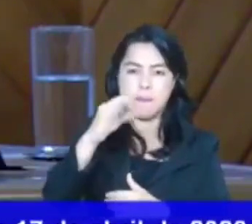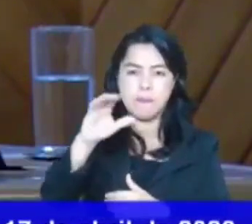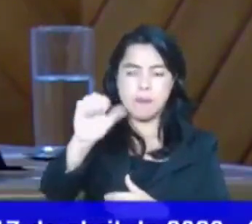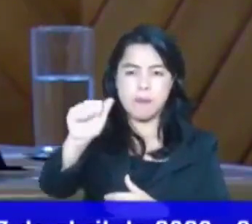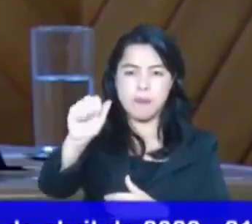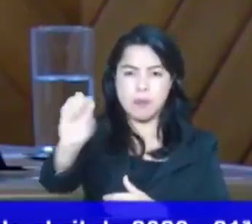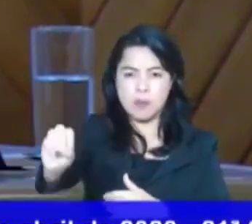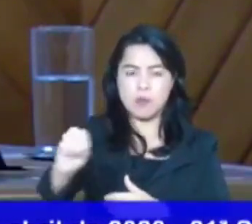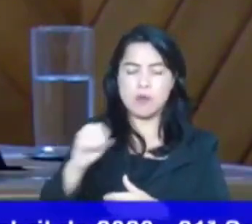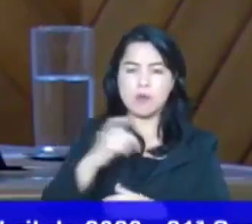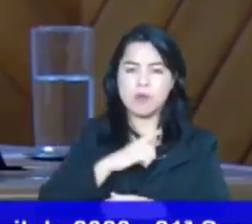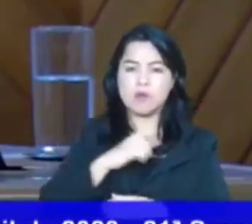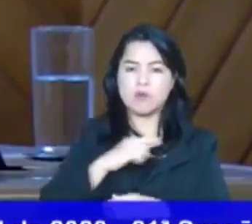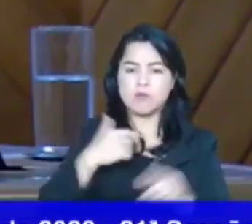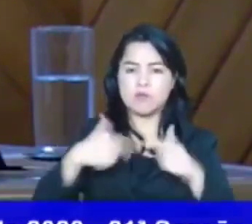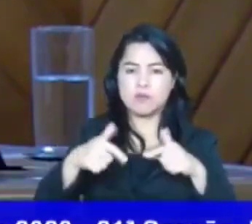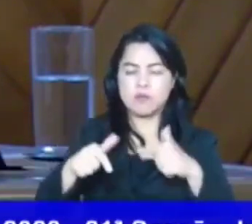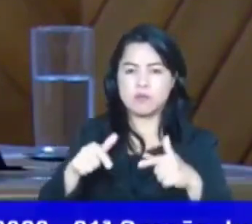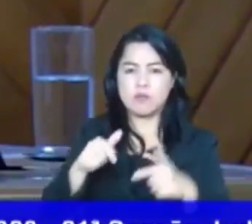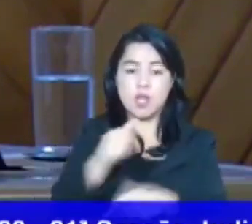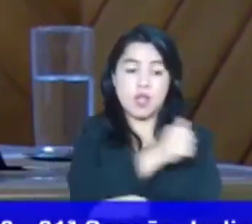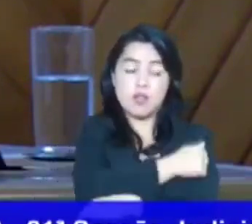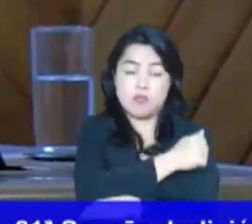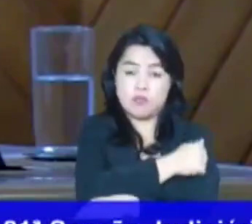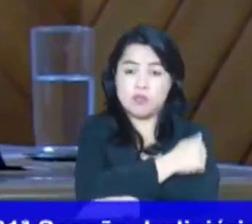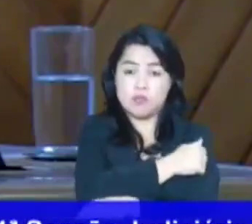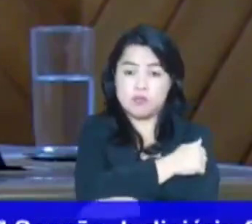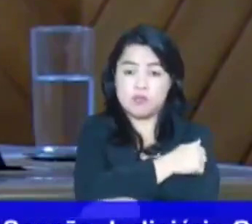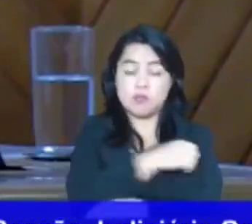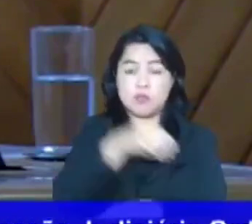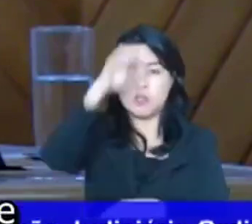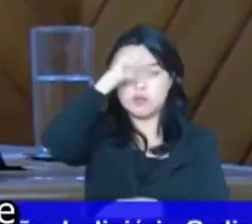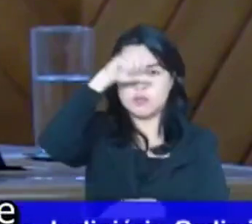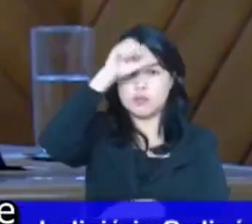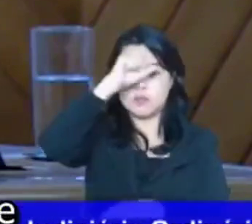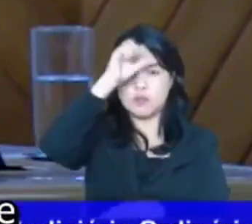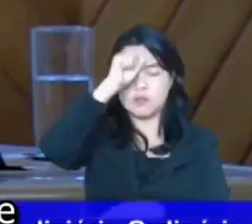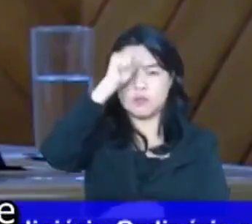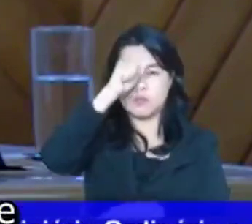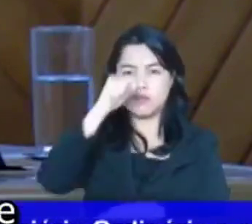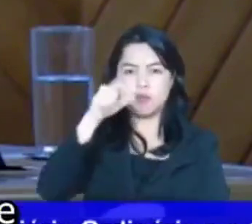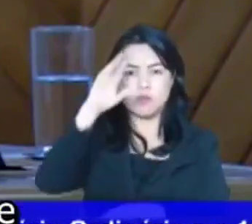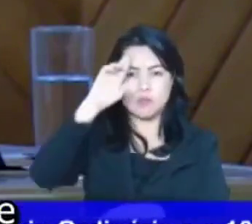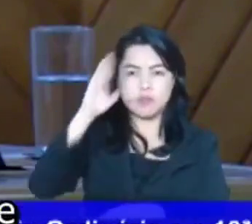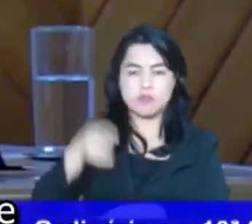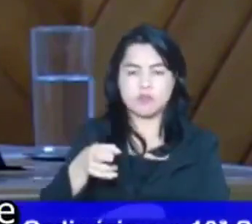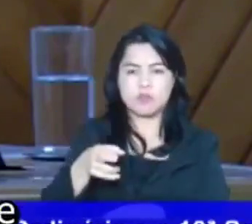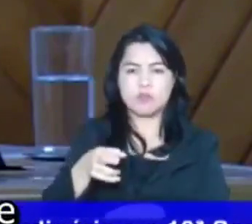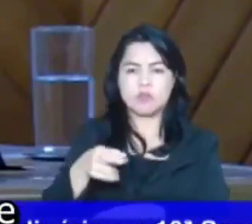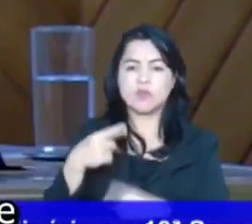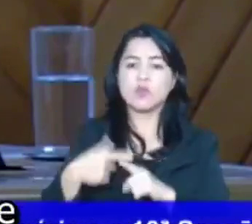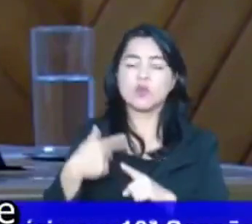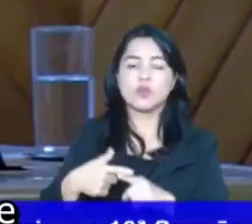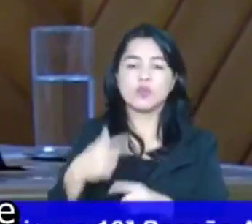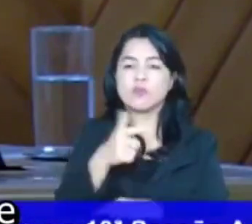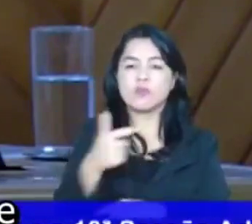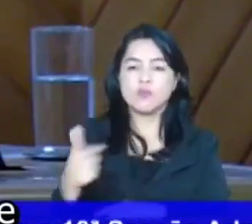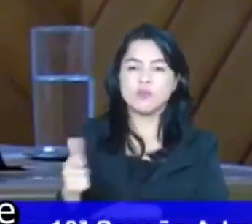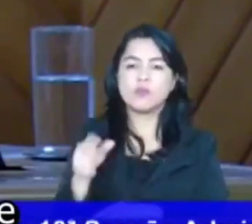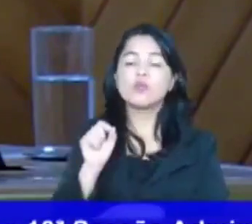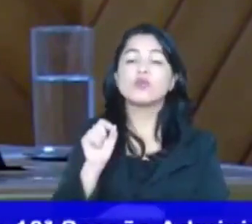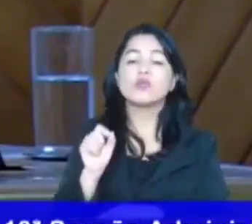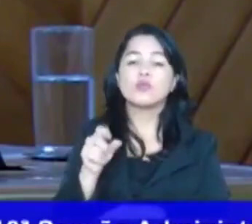das atividades exercidas como aluno aprendiz em razão da ausência de, o que